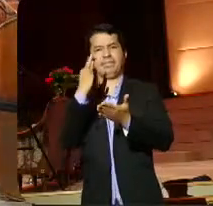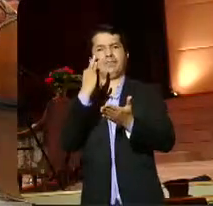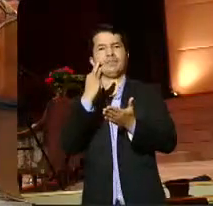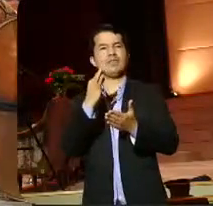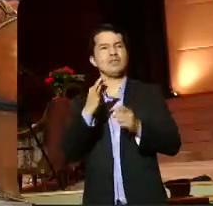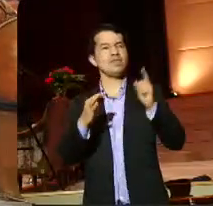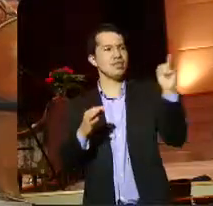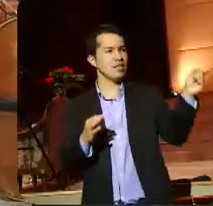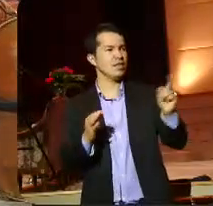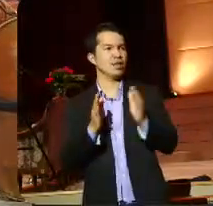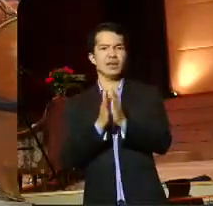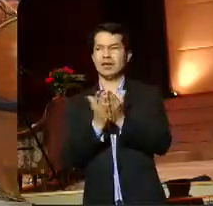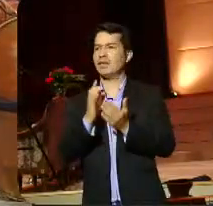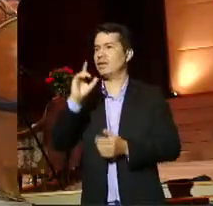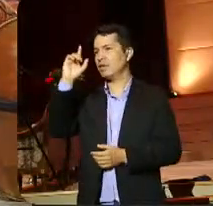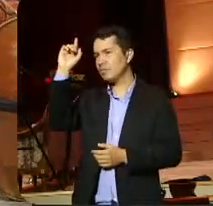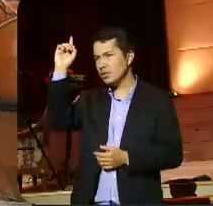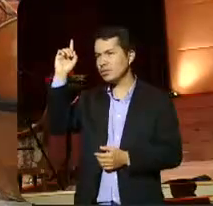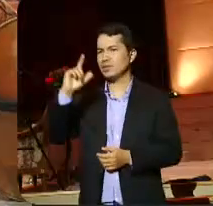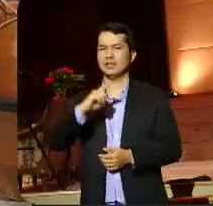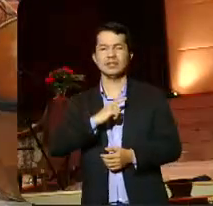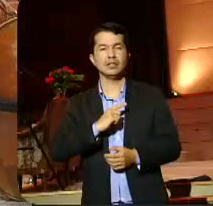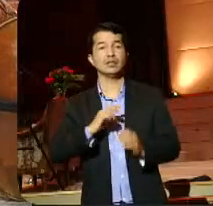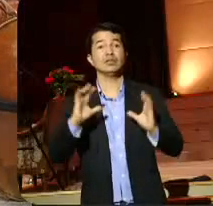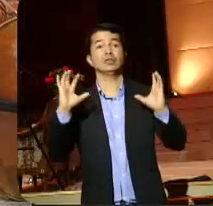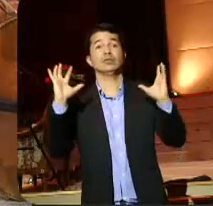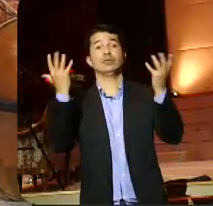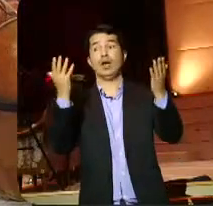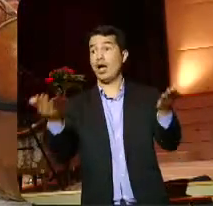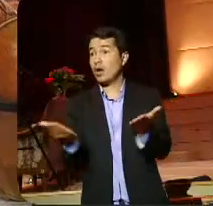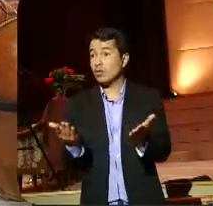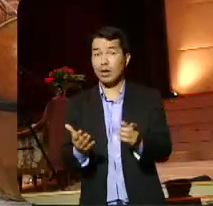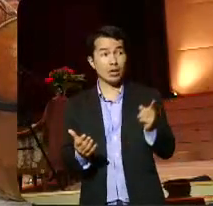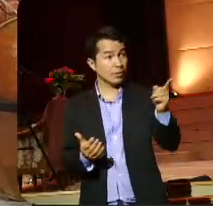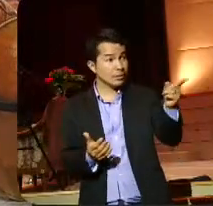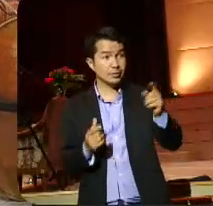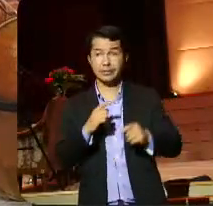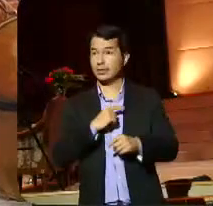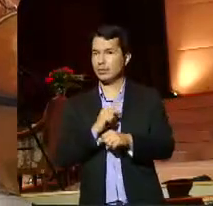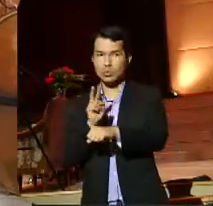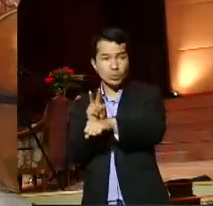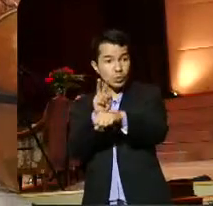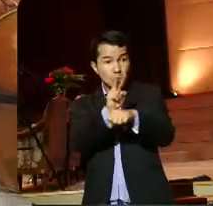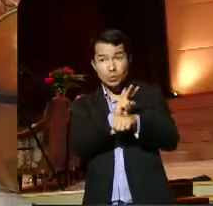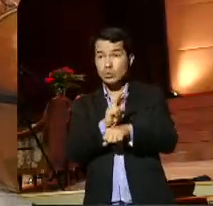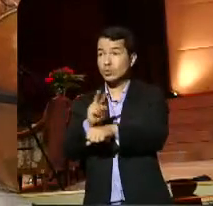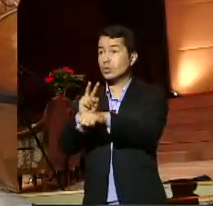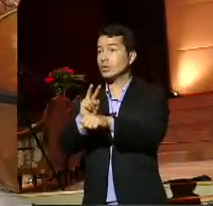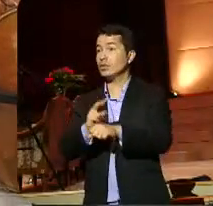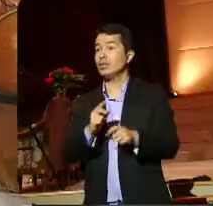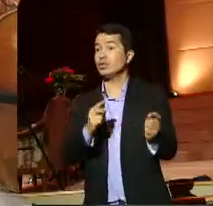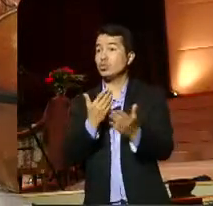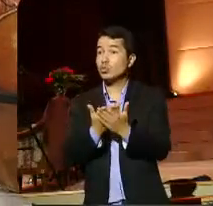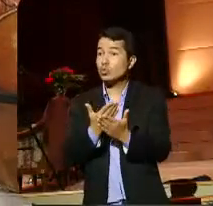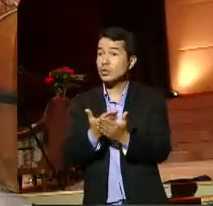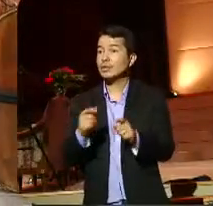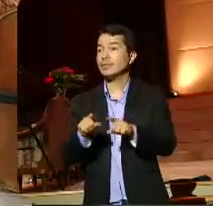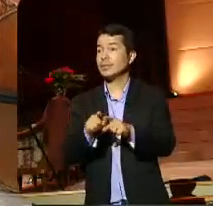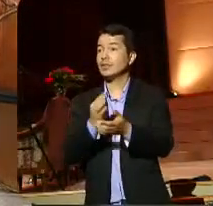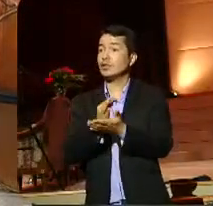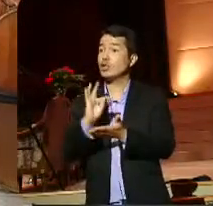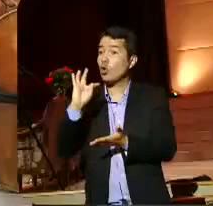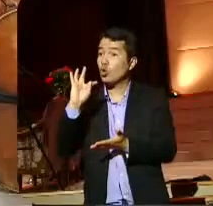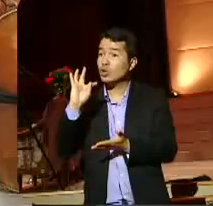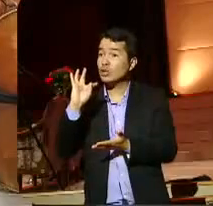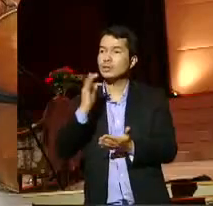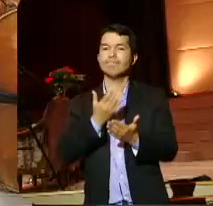Bíblia dele, a decisão dele. Olha quanta coisa aconteceu, hoje ele é capelão, não é? Olha que maravilha, está estudando teologia. E ele disse: olha,